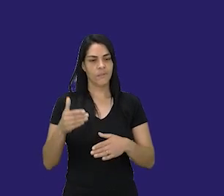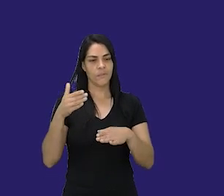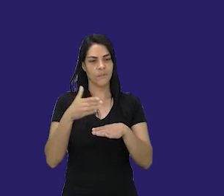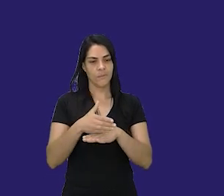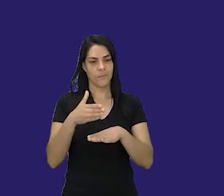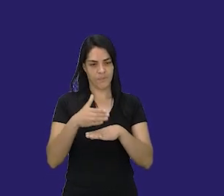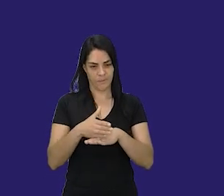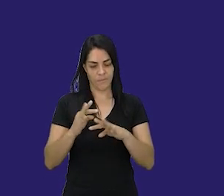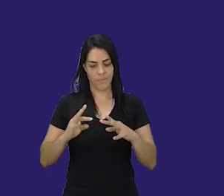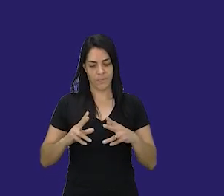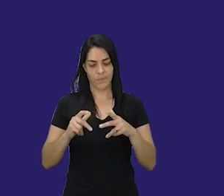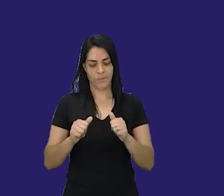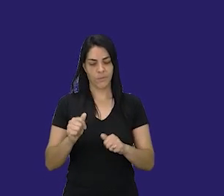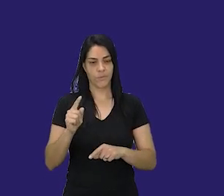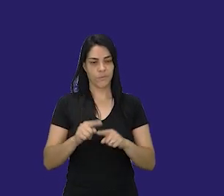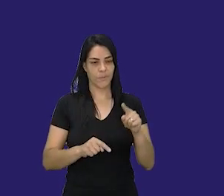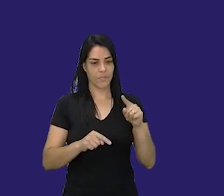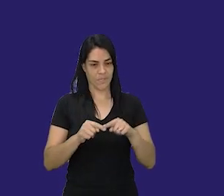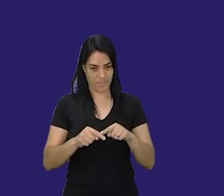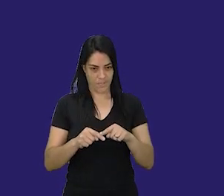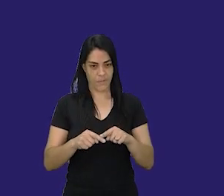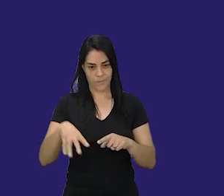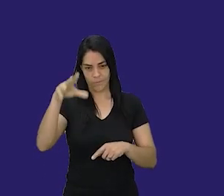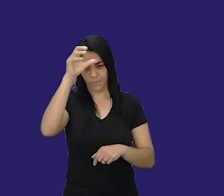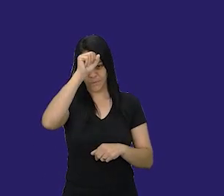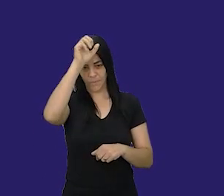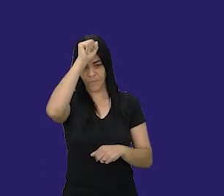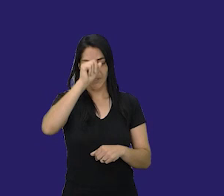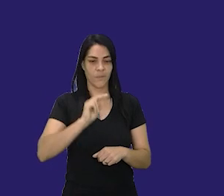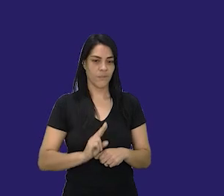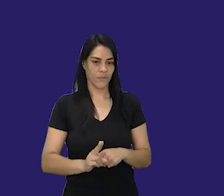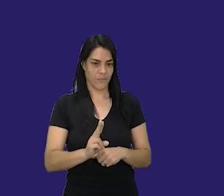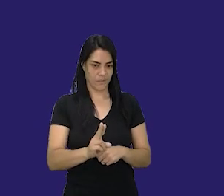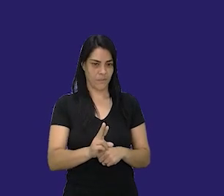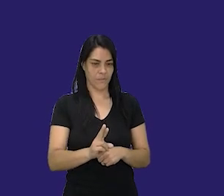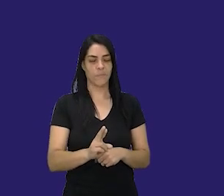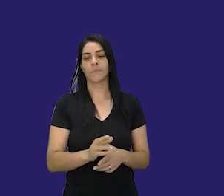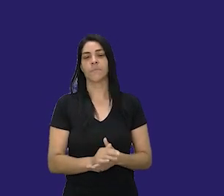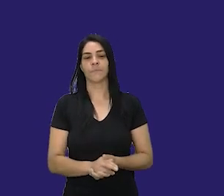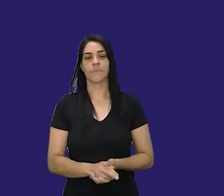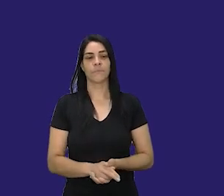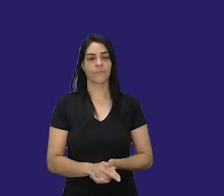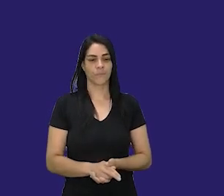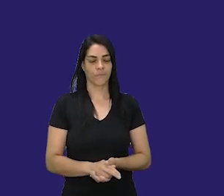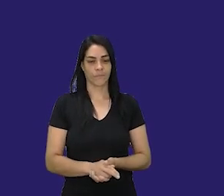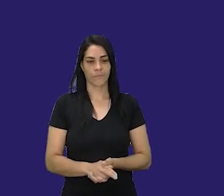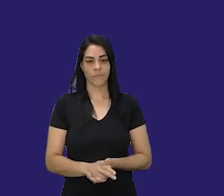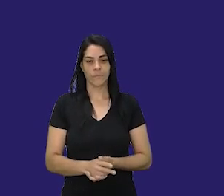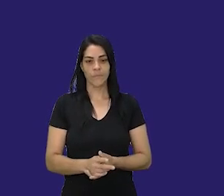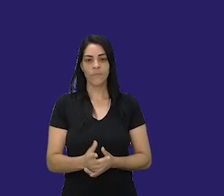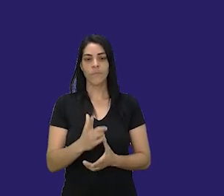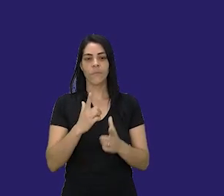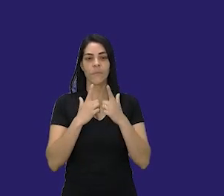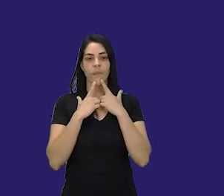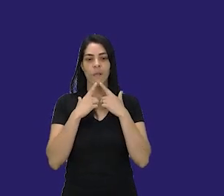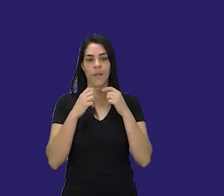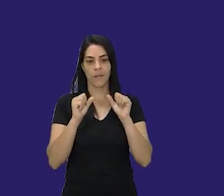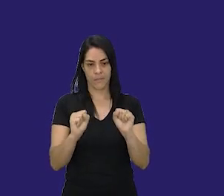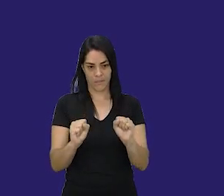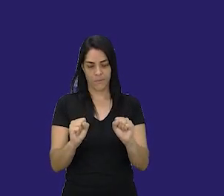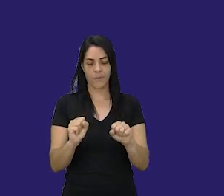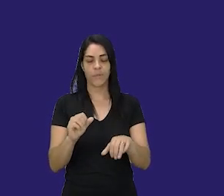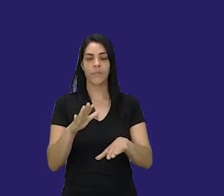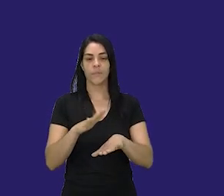material todo do Aprender Sempre, relativo, no nosso caso aqui, né, a língua portuguesa e matemática,